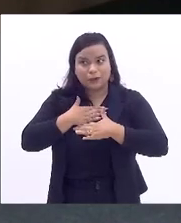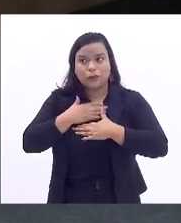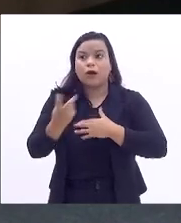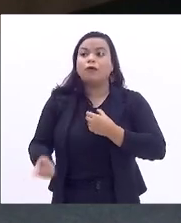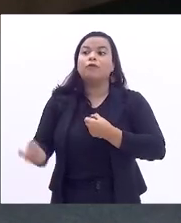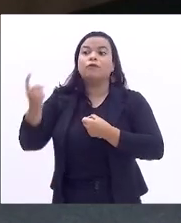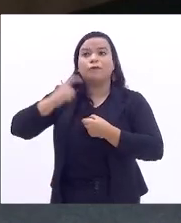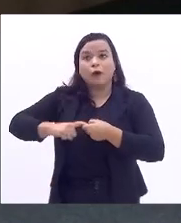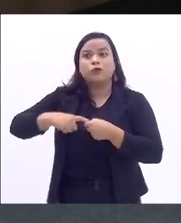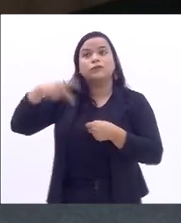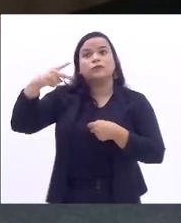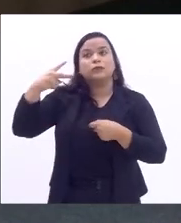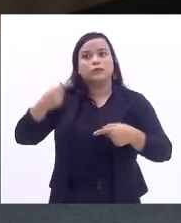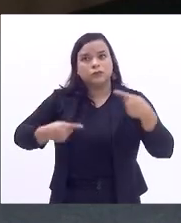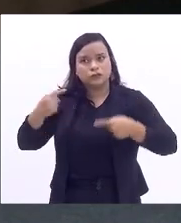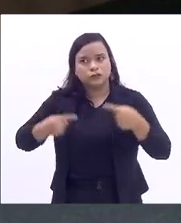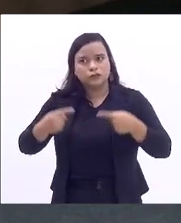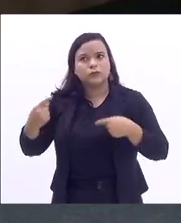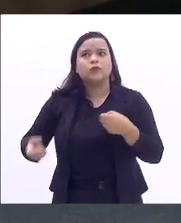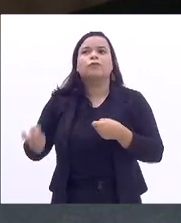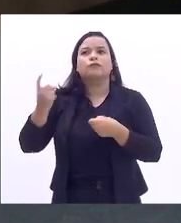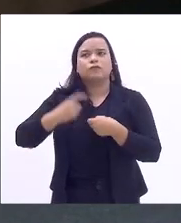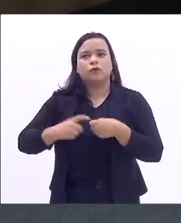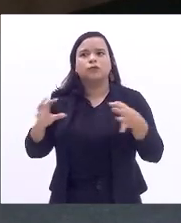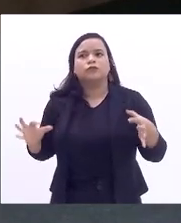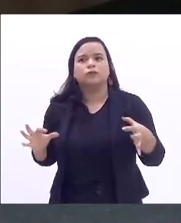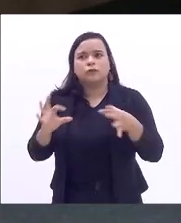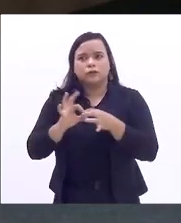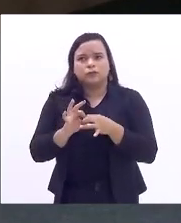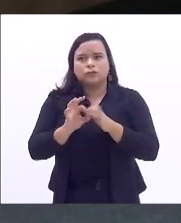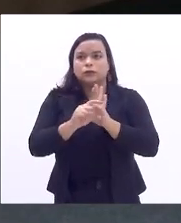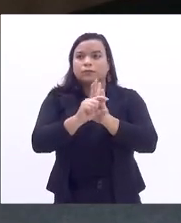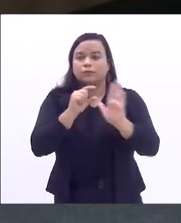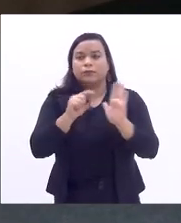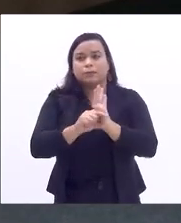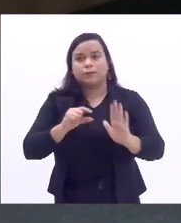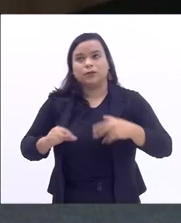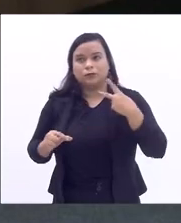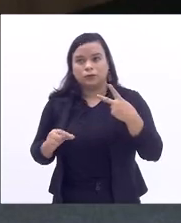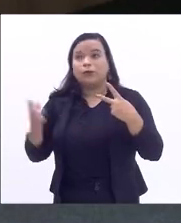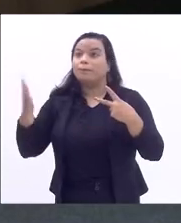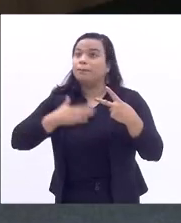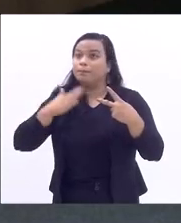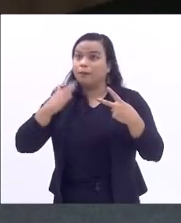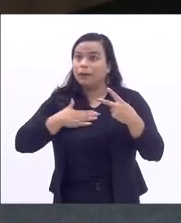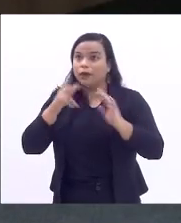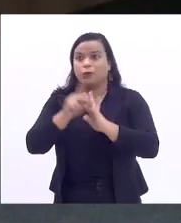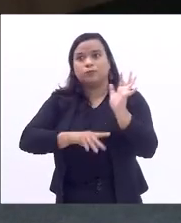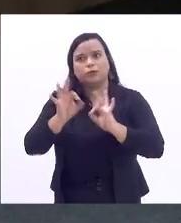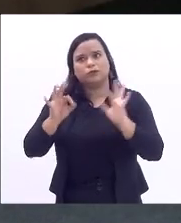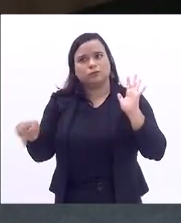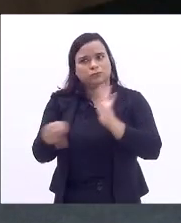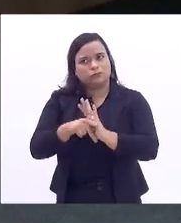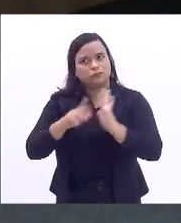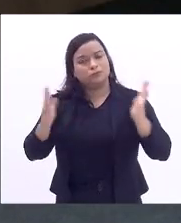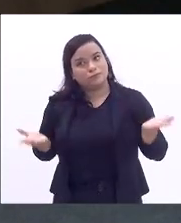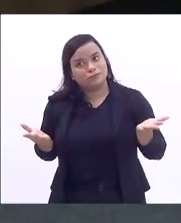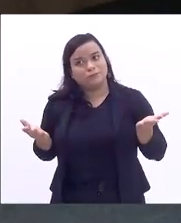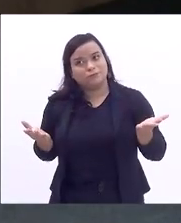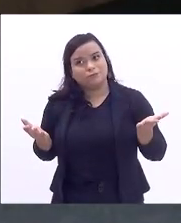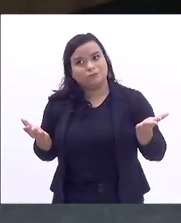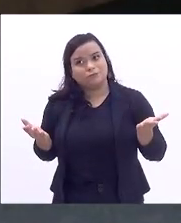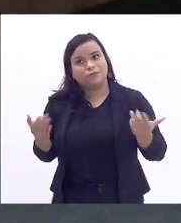voltou na segunda discussão voltou com a inclusão desses dois parágrafos que trata do meu projeto então assim